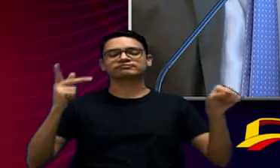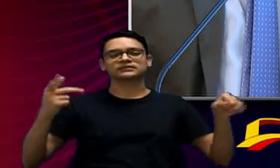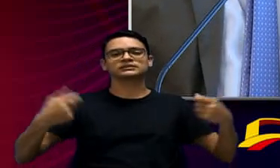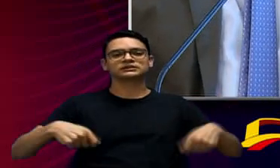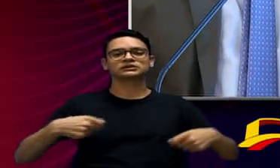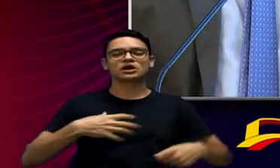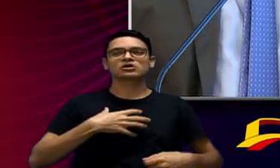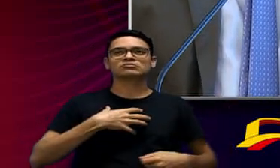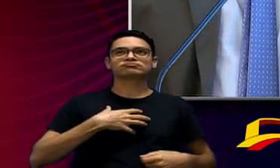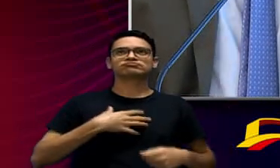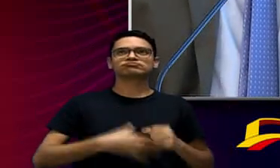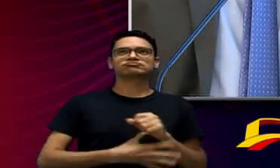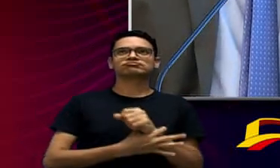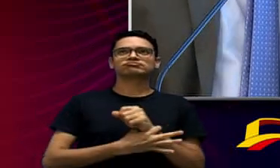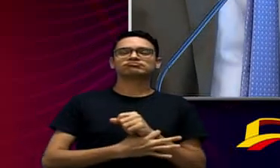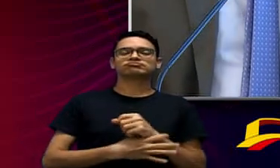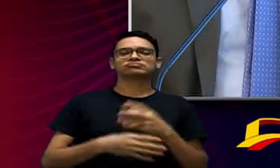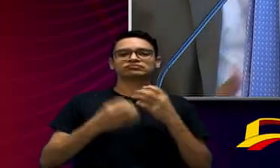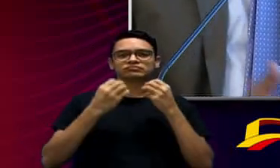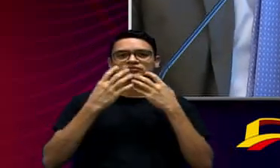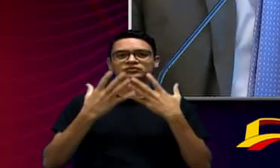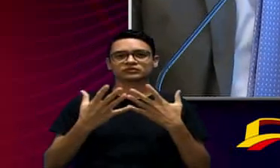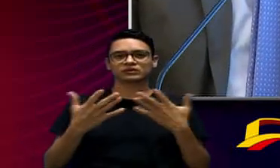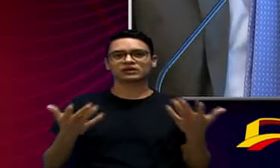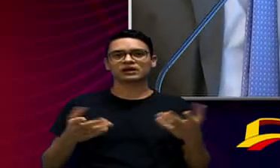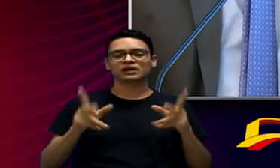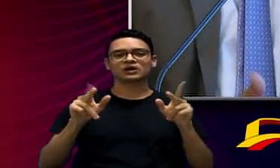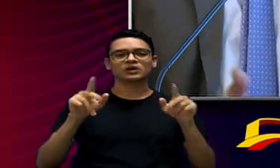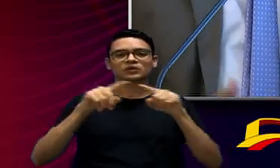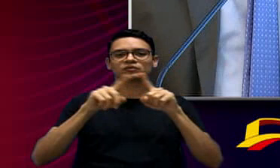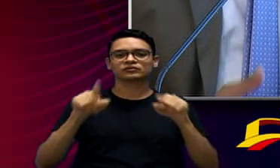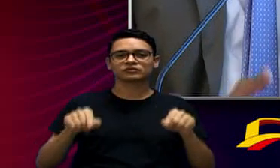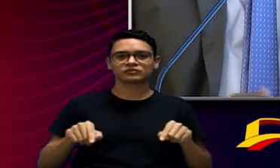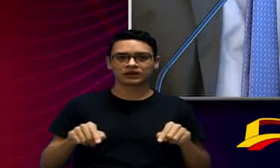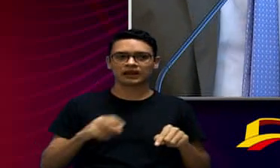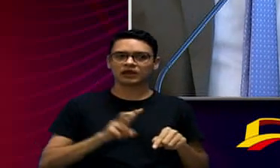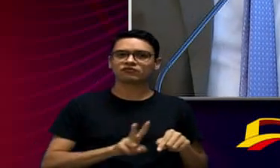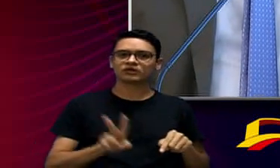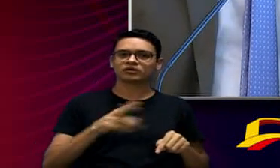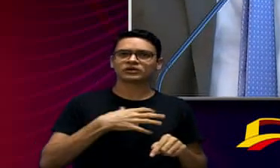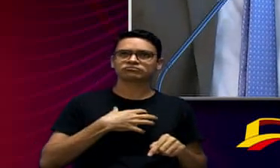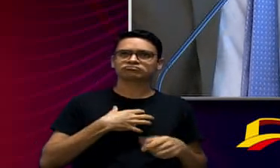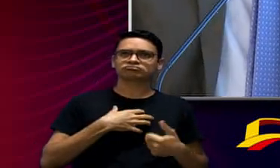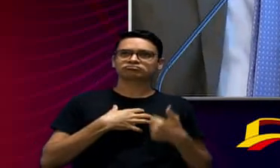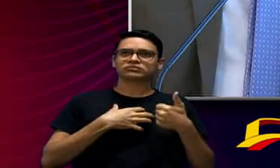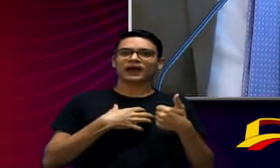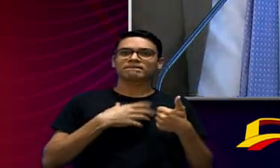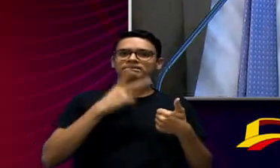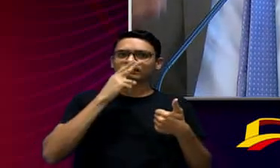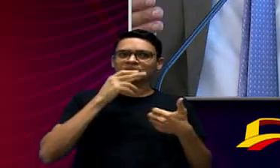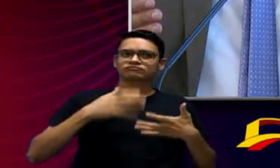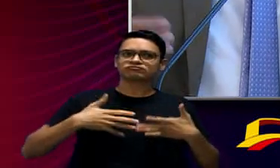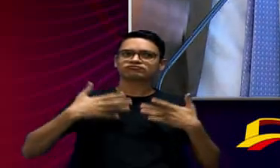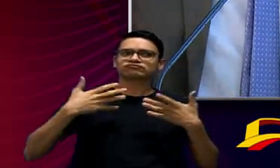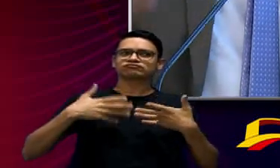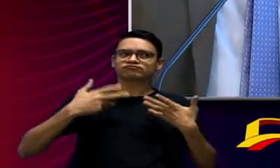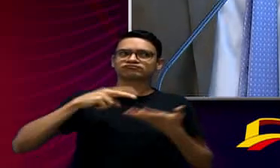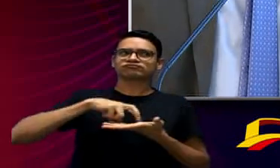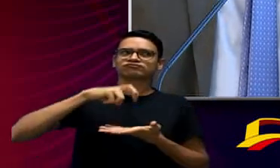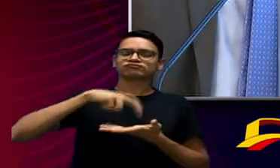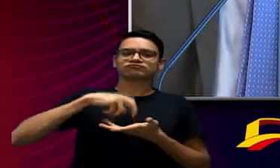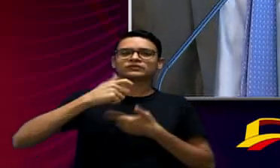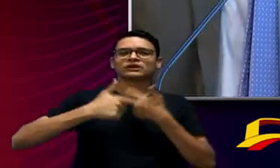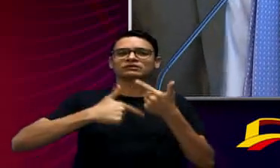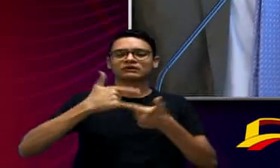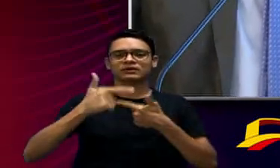que é, como se diz, um servidor valorizado, ele vai trabalhar um pouco mais motivado. Não todos, que ele não, né, trabalhe, mas ele